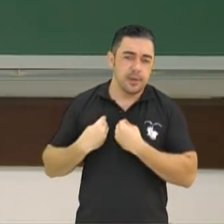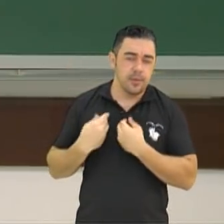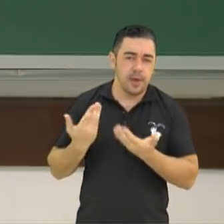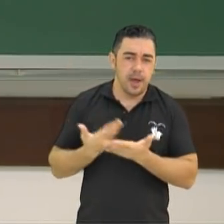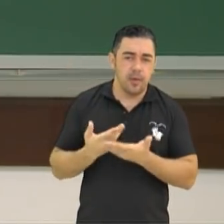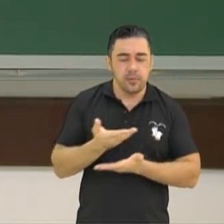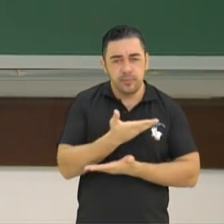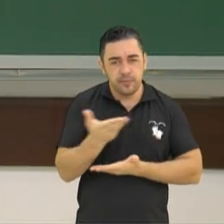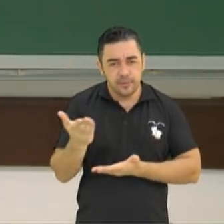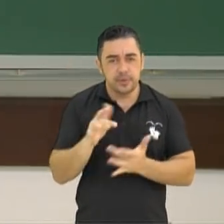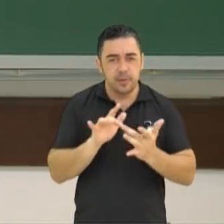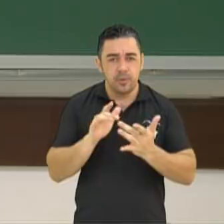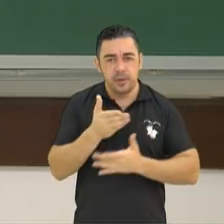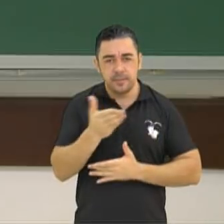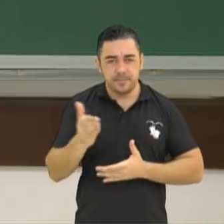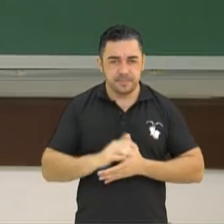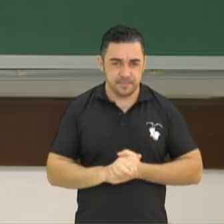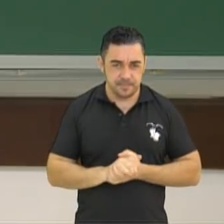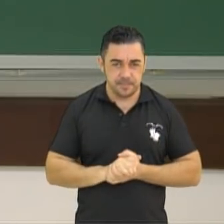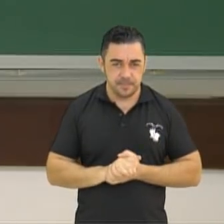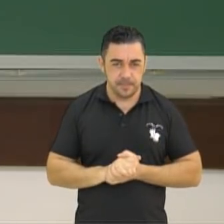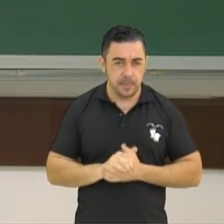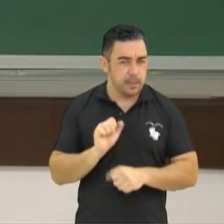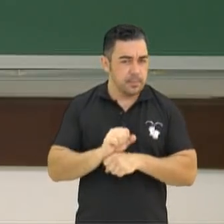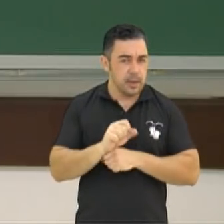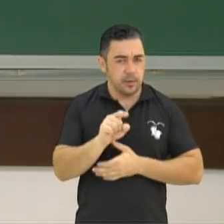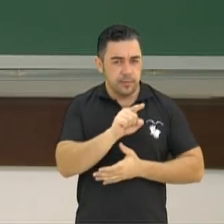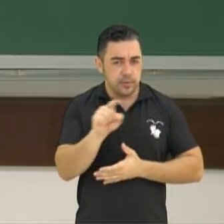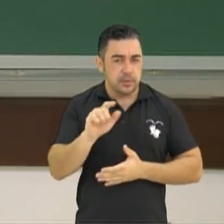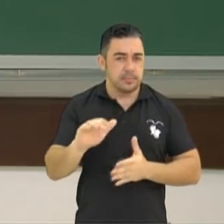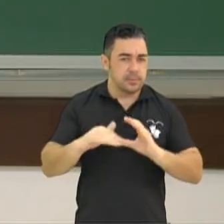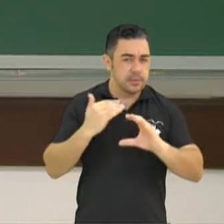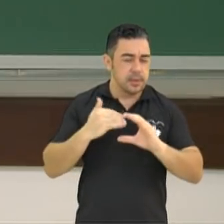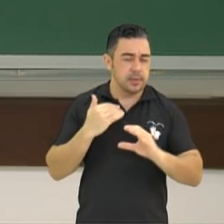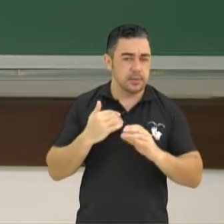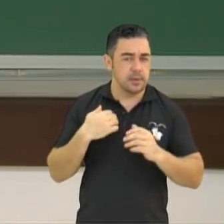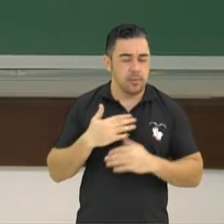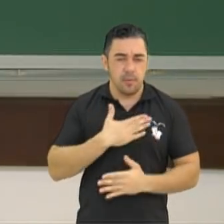eu entrar em contato de volta com o 7º ano, tá? Aguardo as mensagens de vocês, porque eu adoro